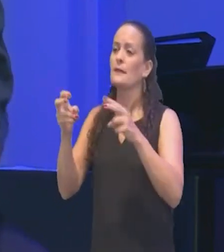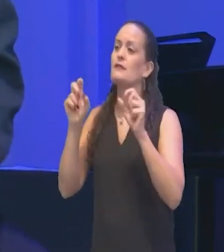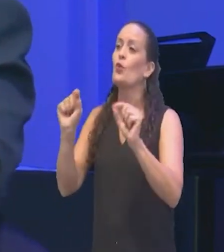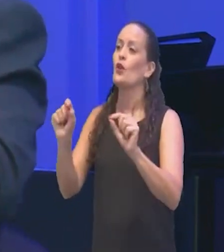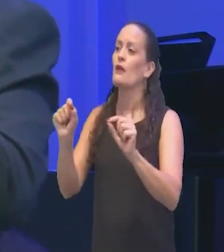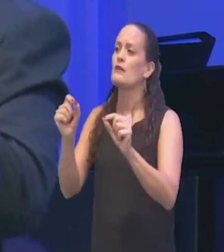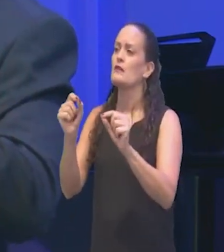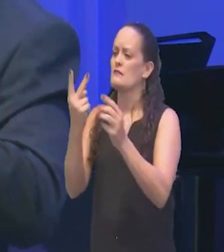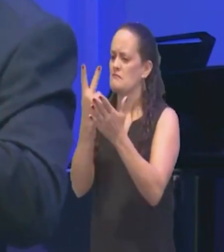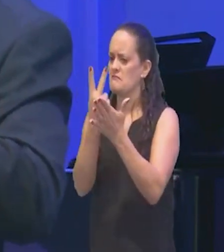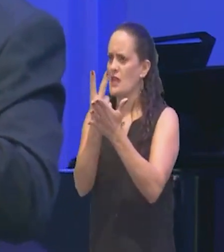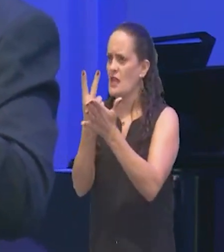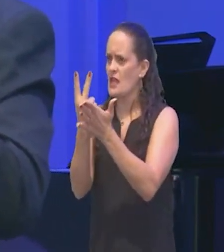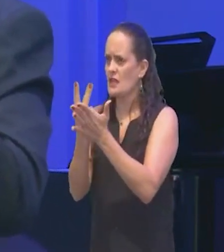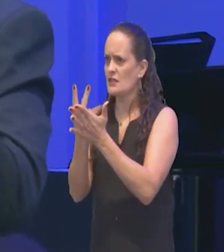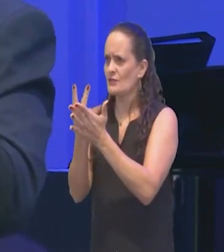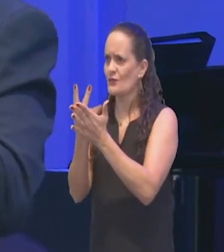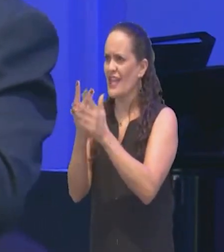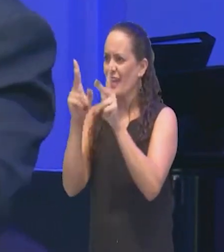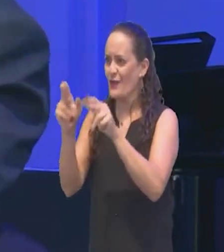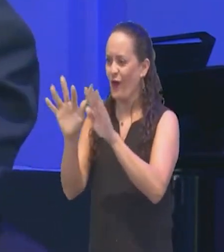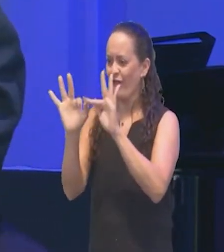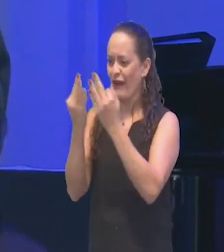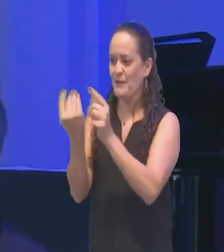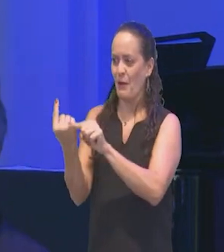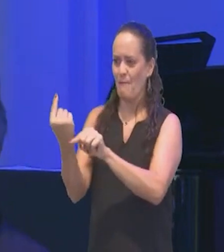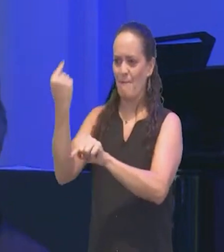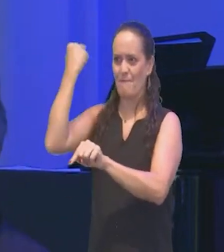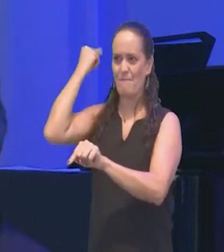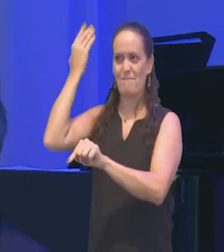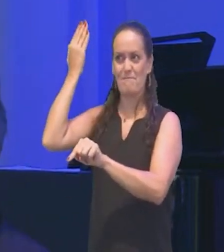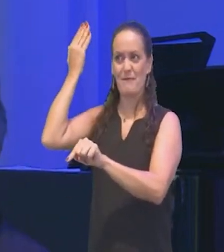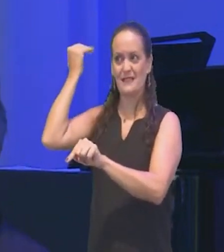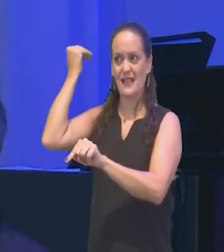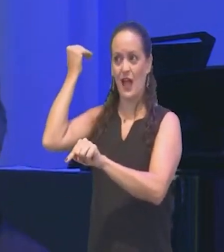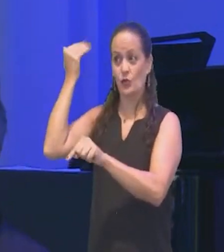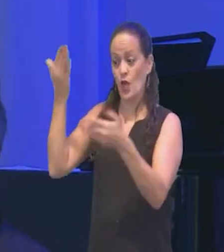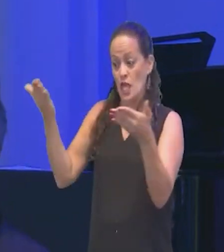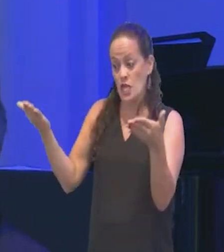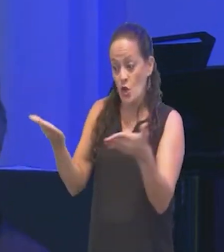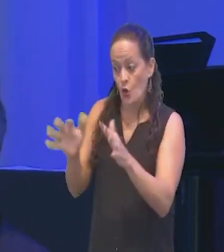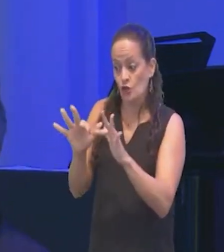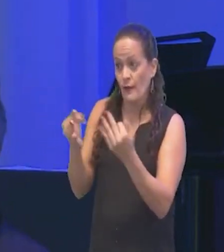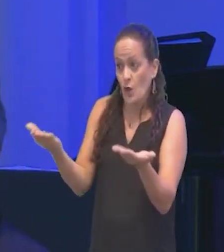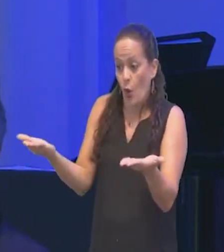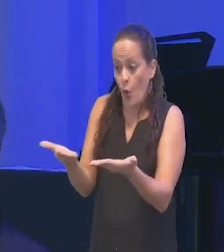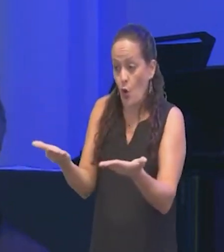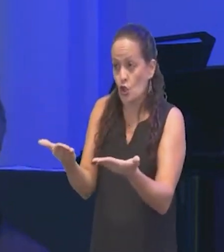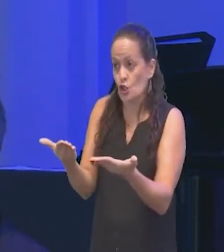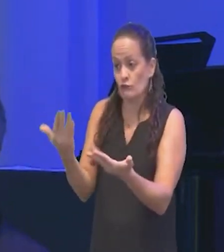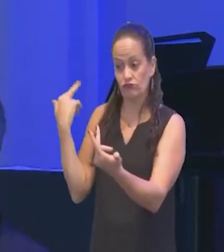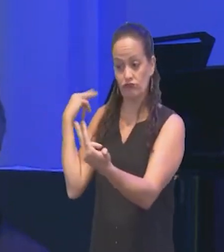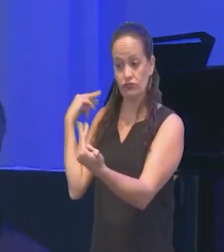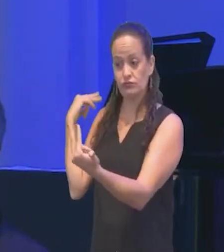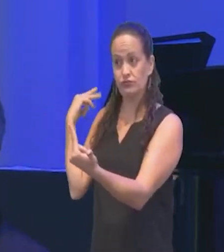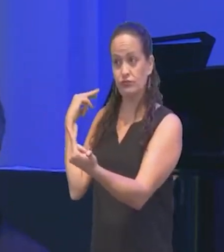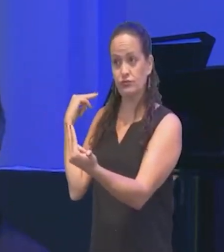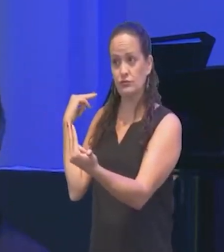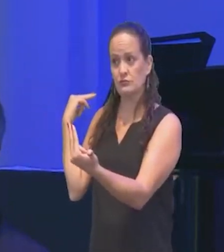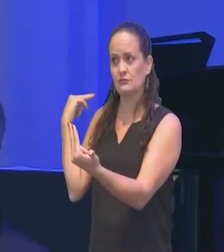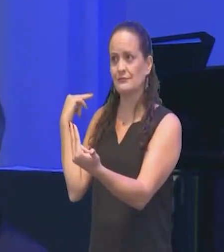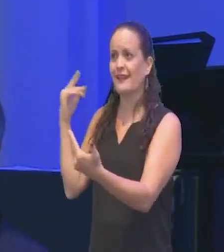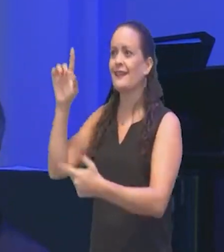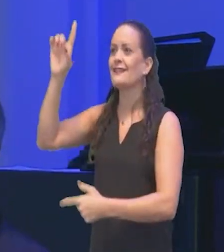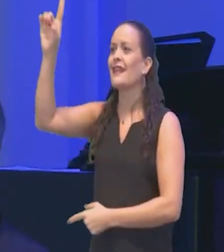da família do passado e as crises da família do presente não impedirão que o propósito de Deus